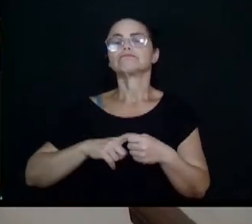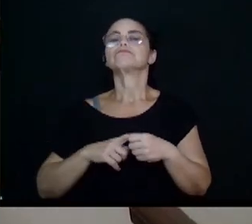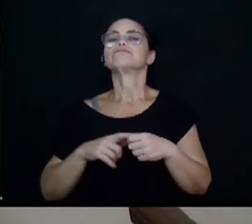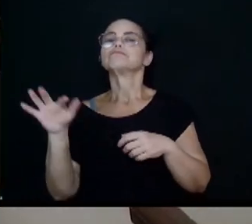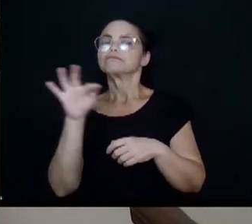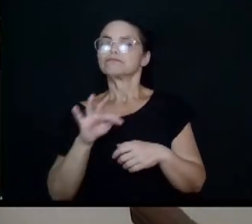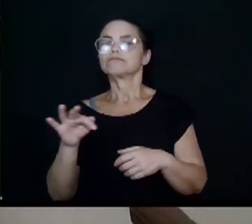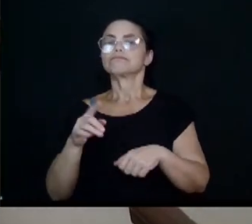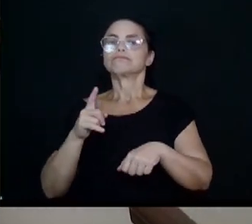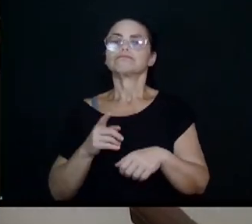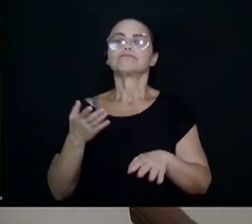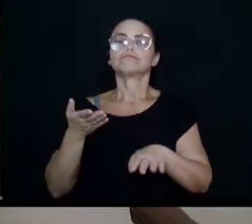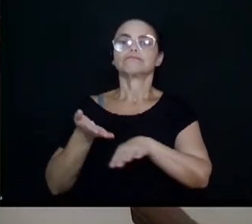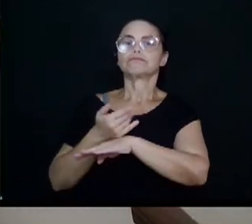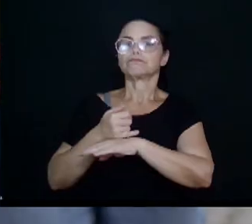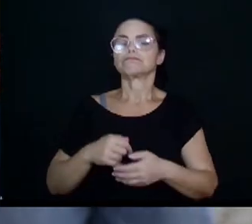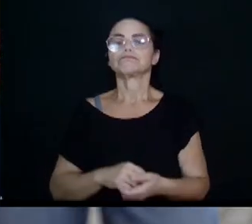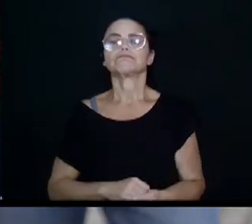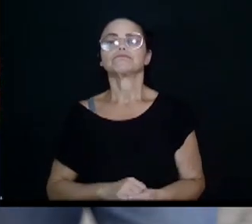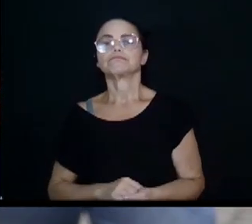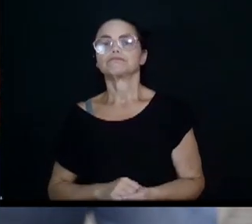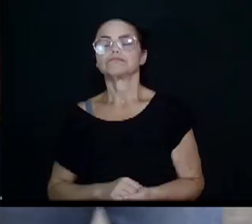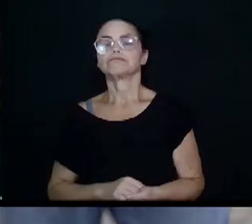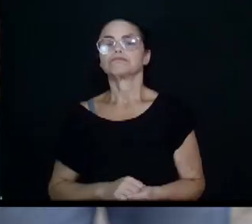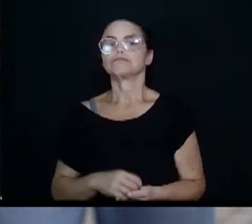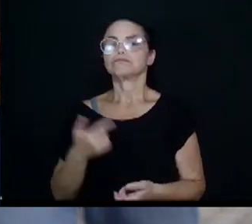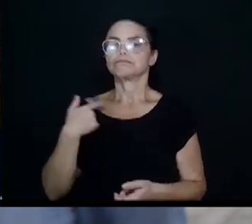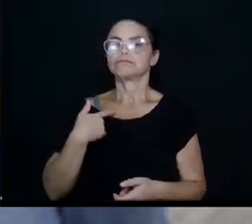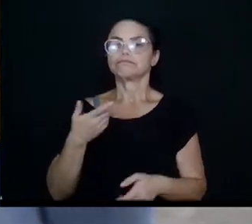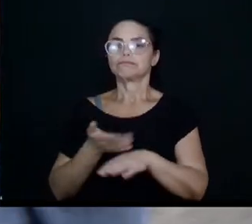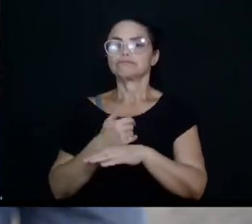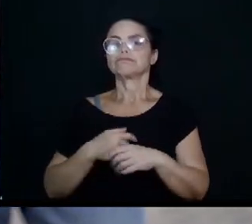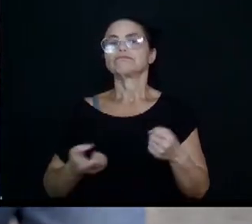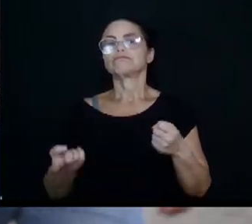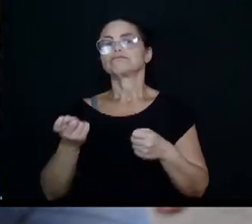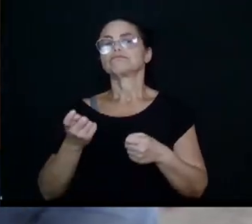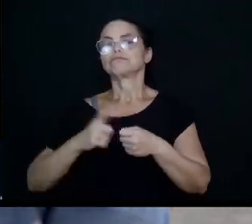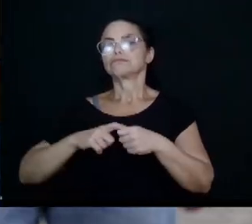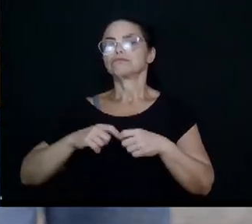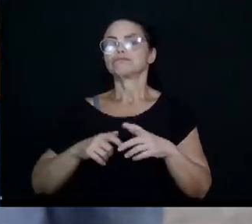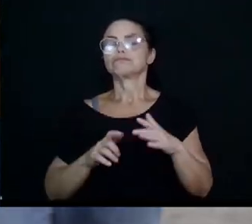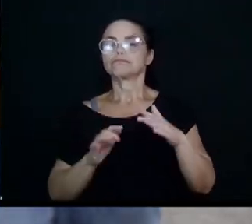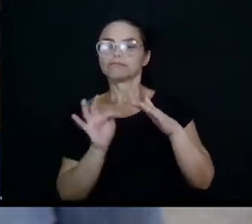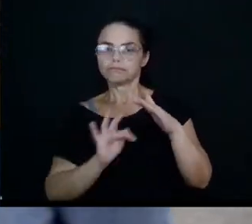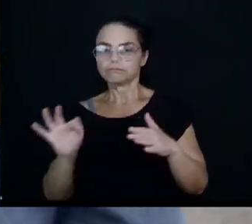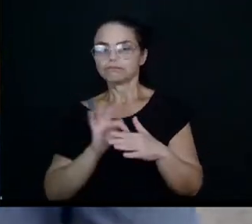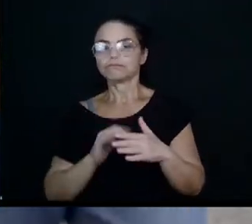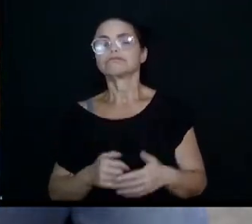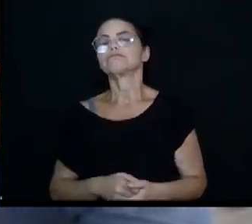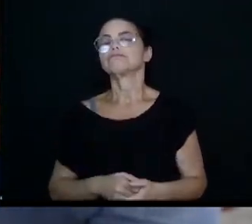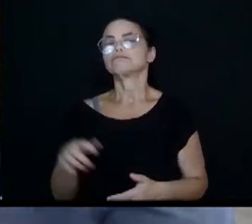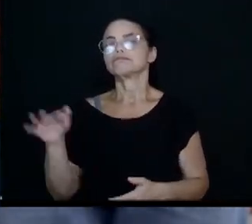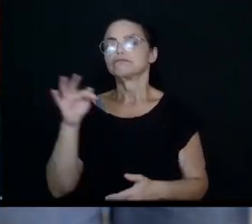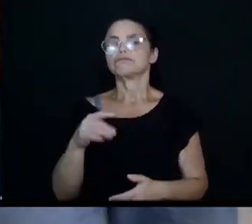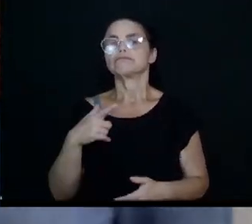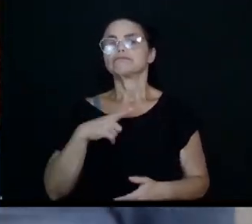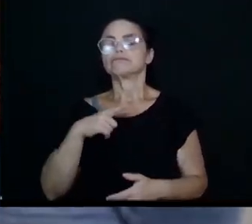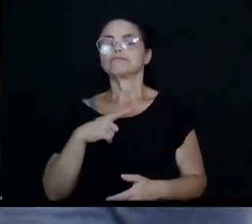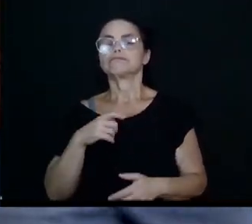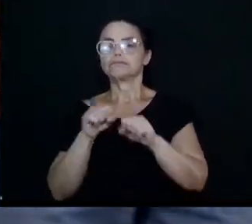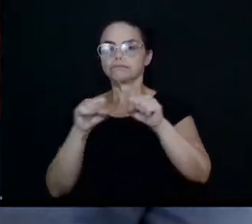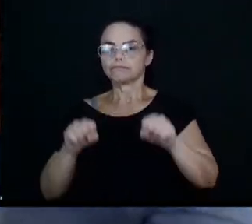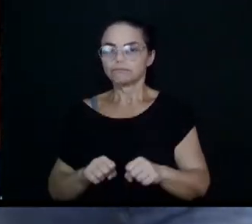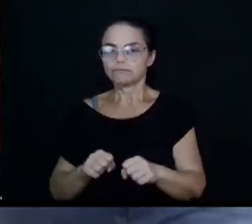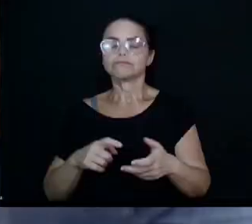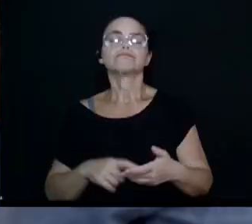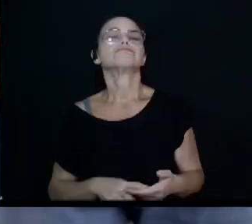mais de antecedência. Antes de ir também para a instituição de ensino, certamente a instituição de ensino tem lá no seu sistema acadêmico a sua grade